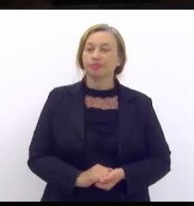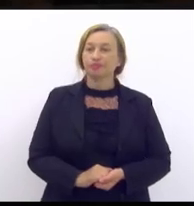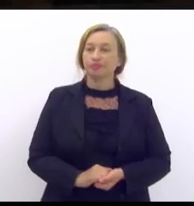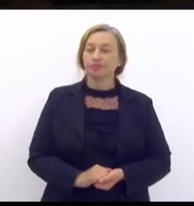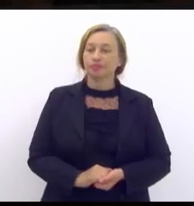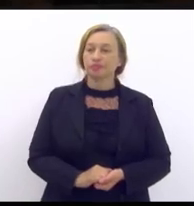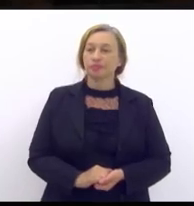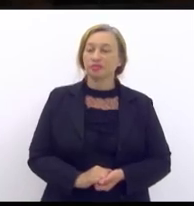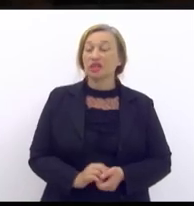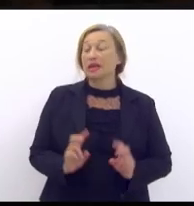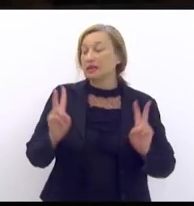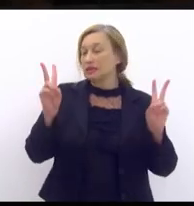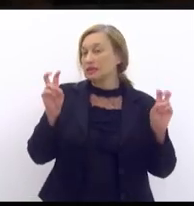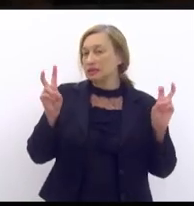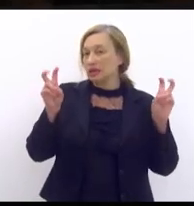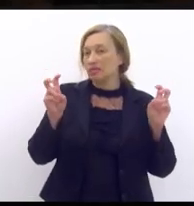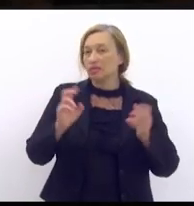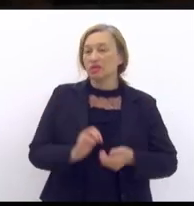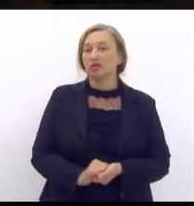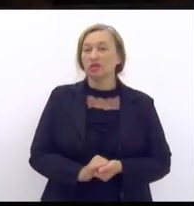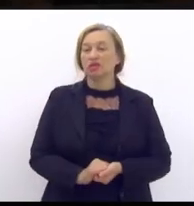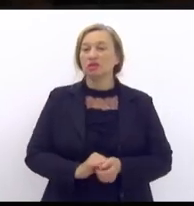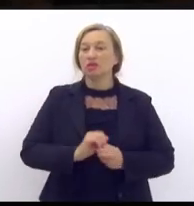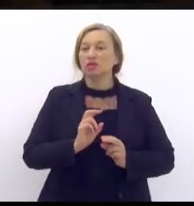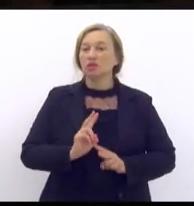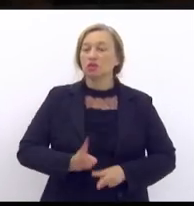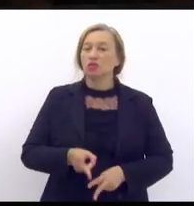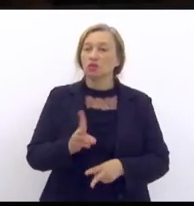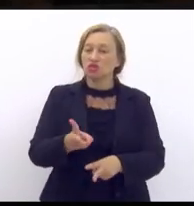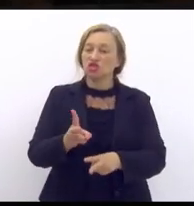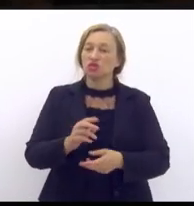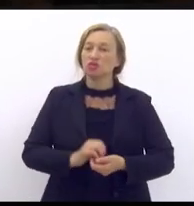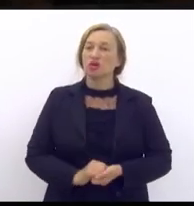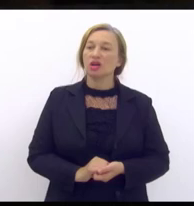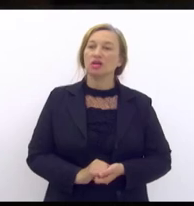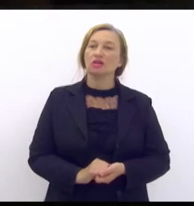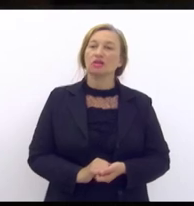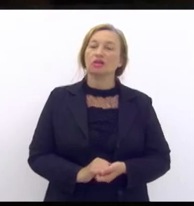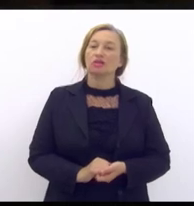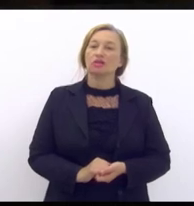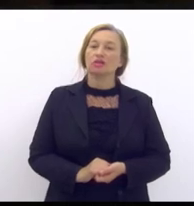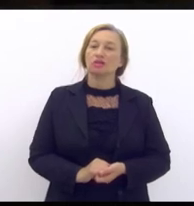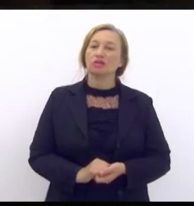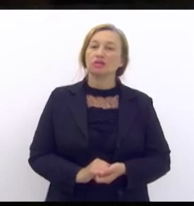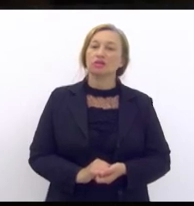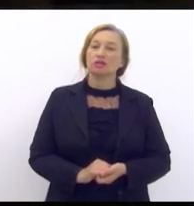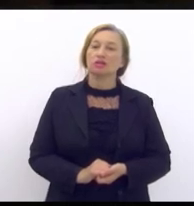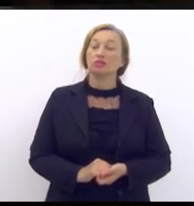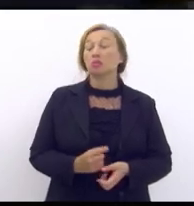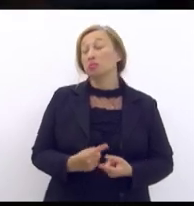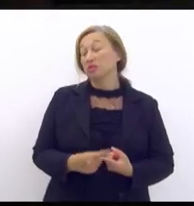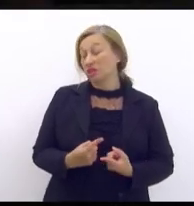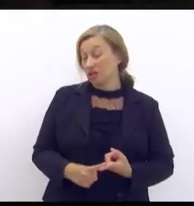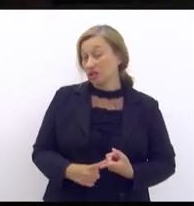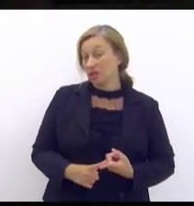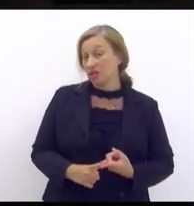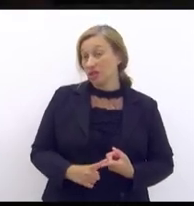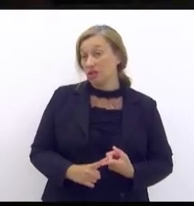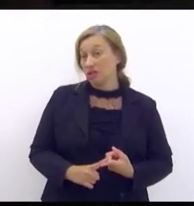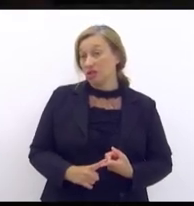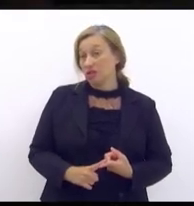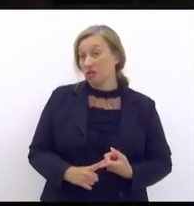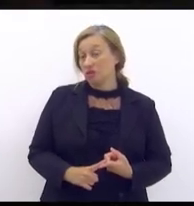tema, ele vai continuar a ser recorrente, porque uma